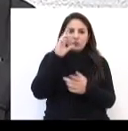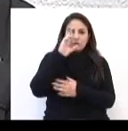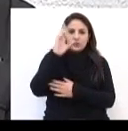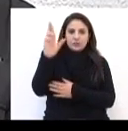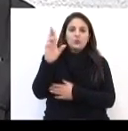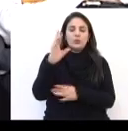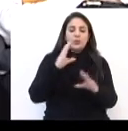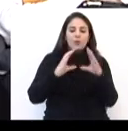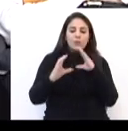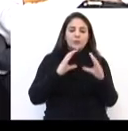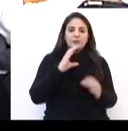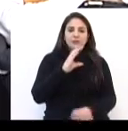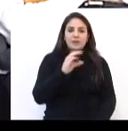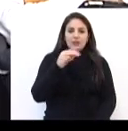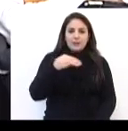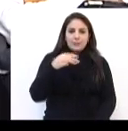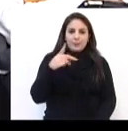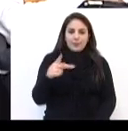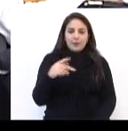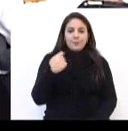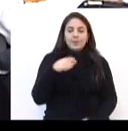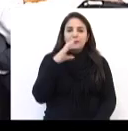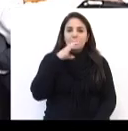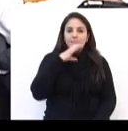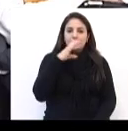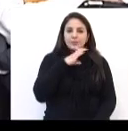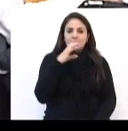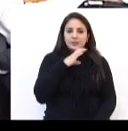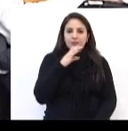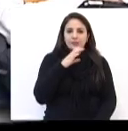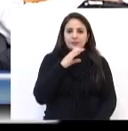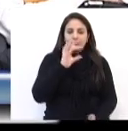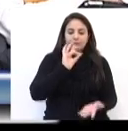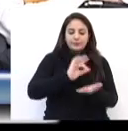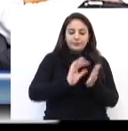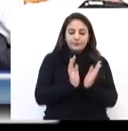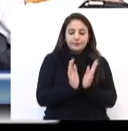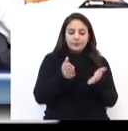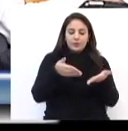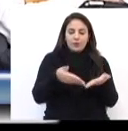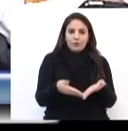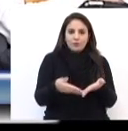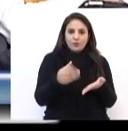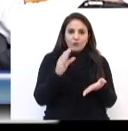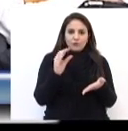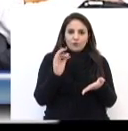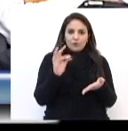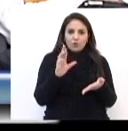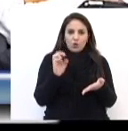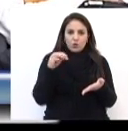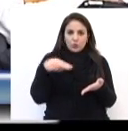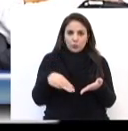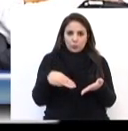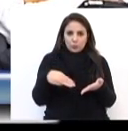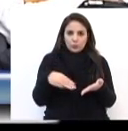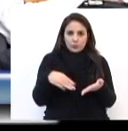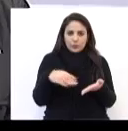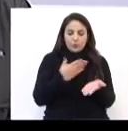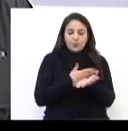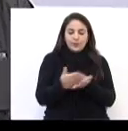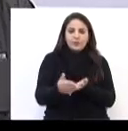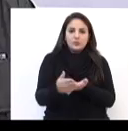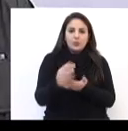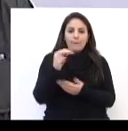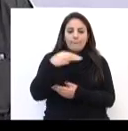do CMP, é preciso agilidade na instituição do fórum, visto que o prazo venceu em março deste ano.